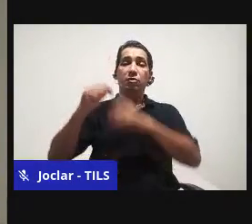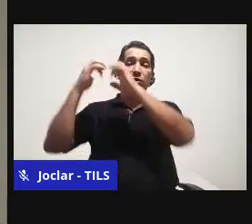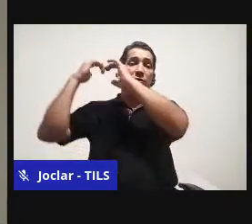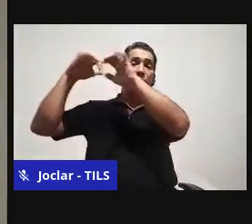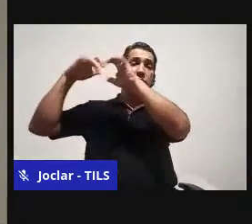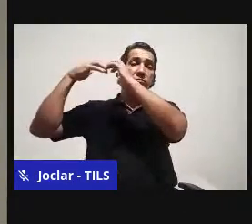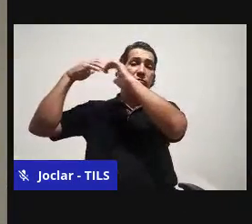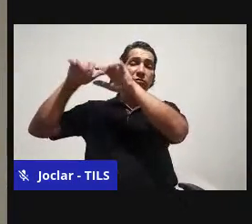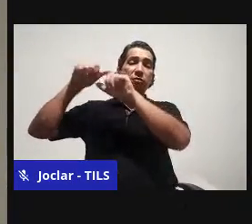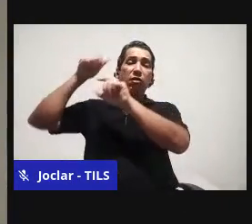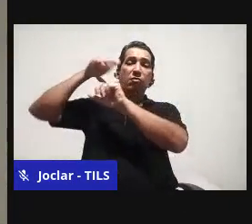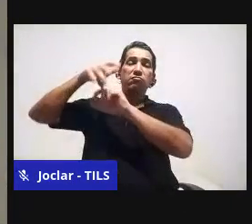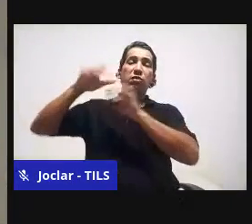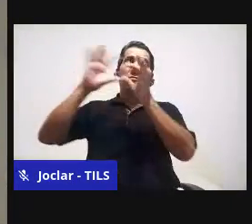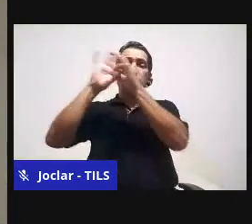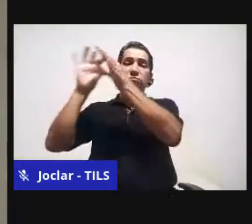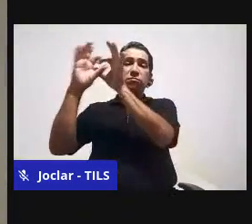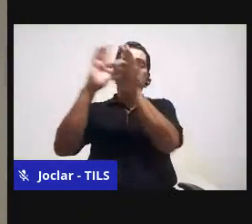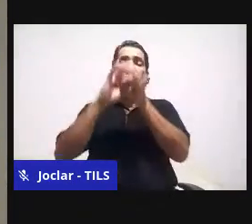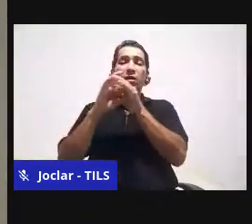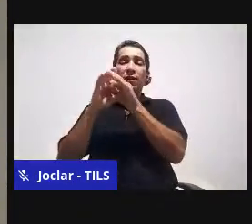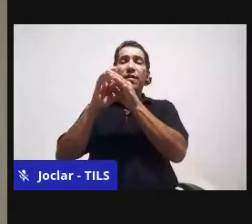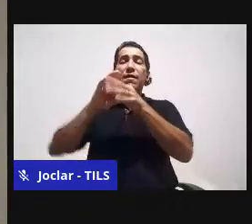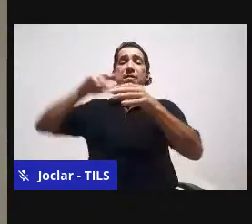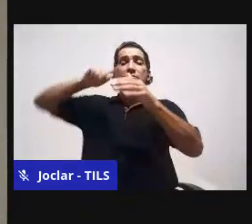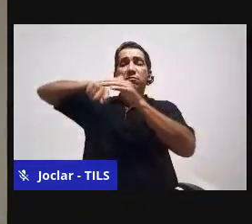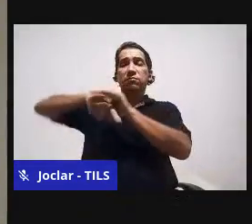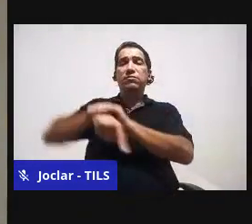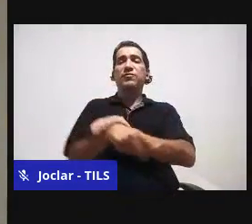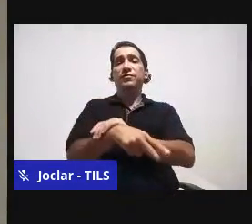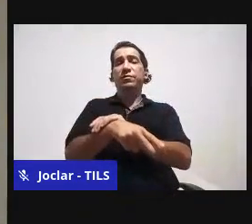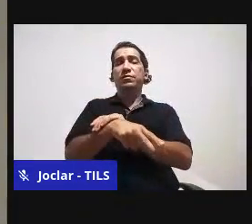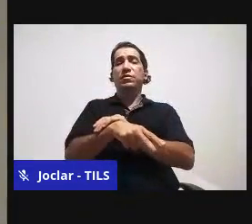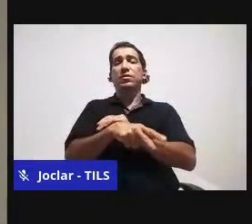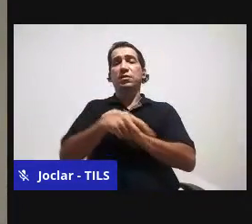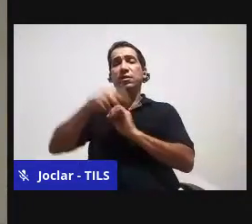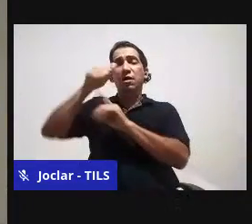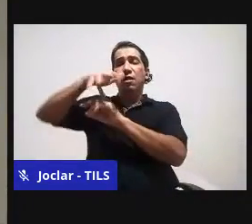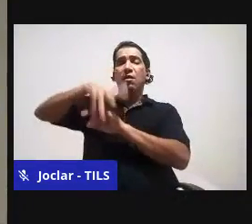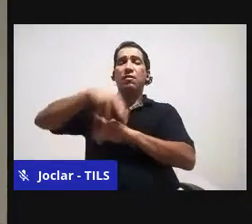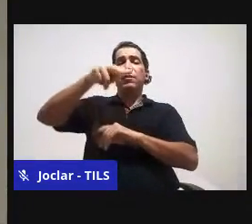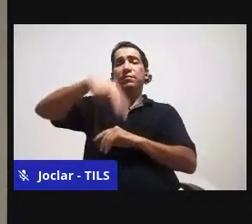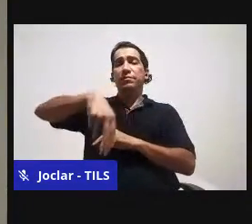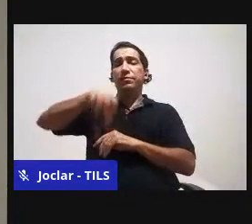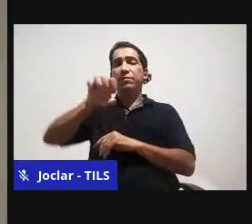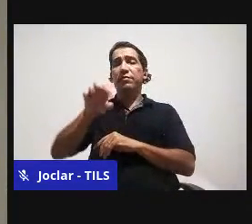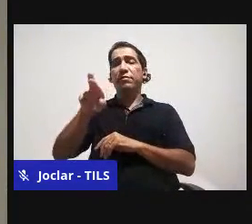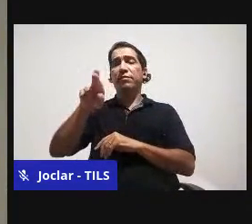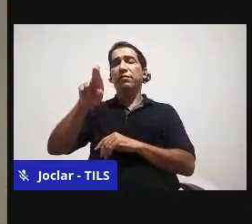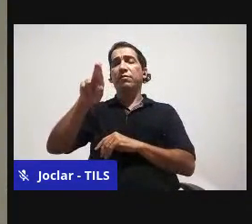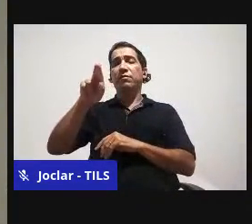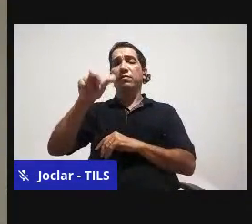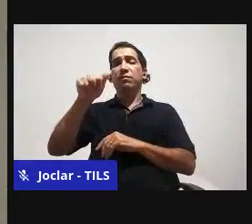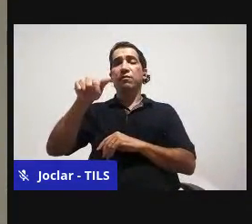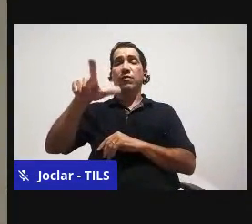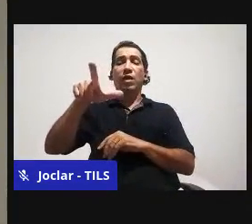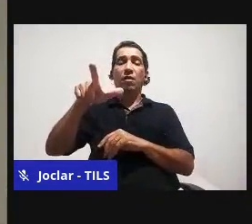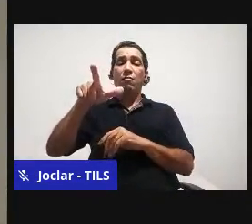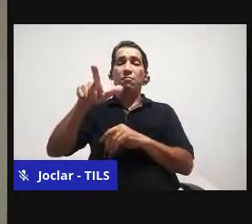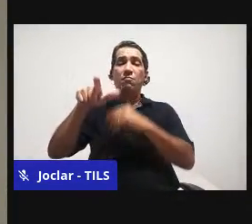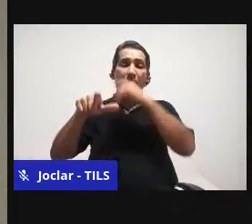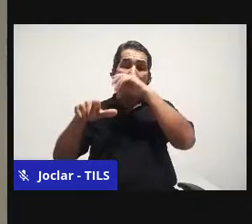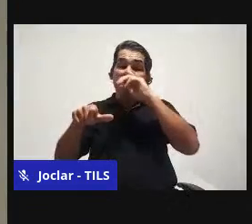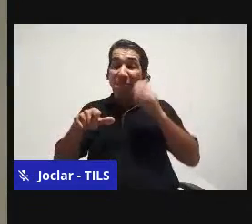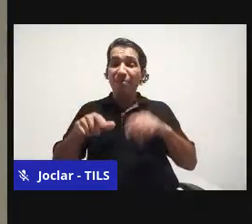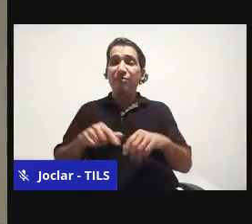profundas, elas permitem que eu possa especificar quanto mais profundo eu for na rede neural.